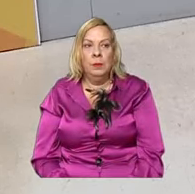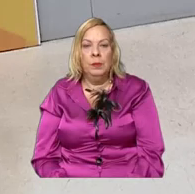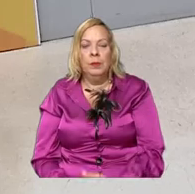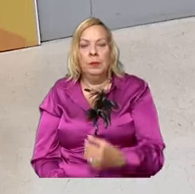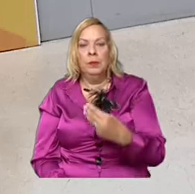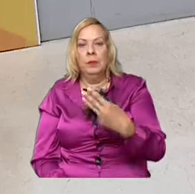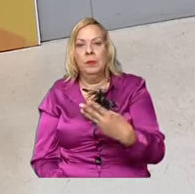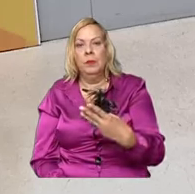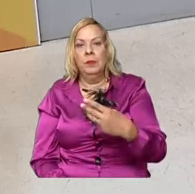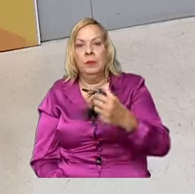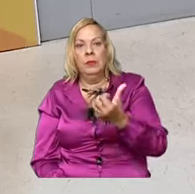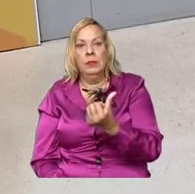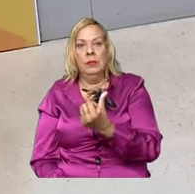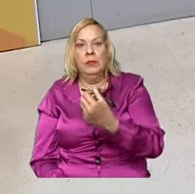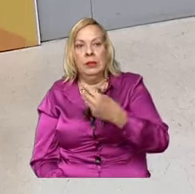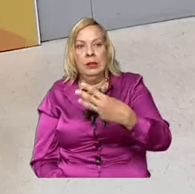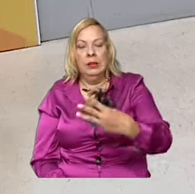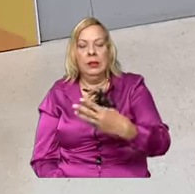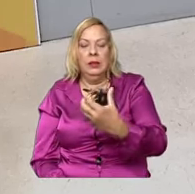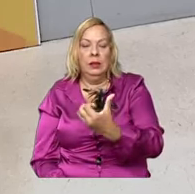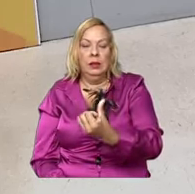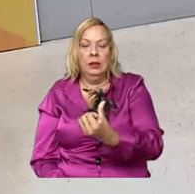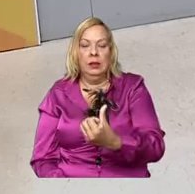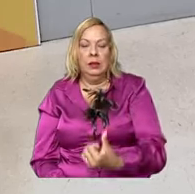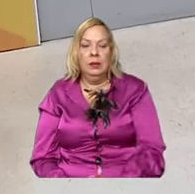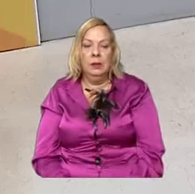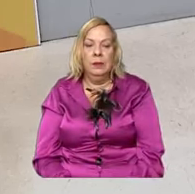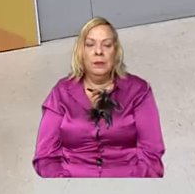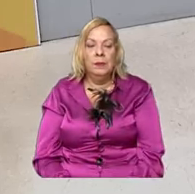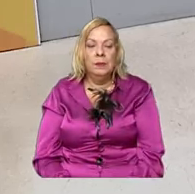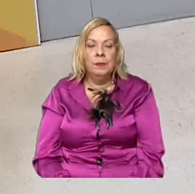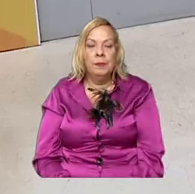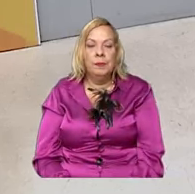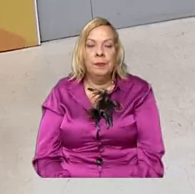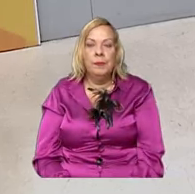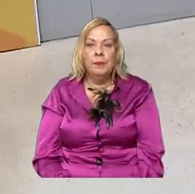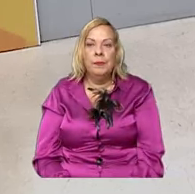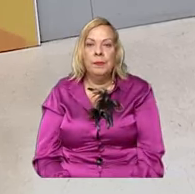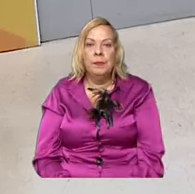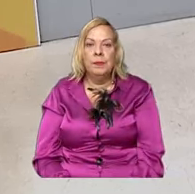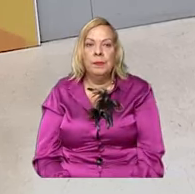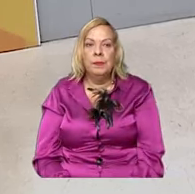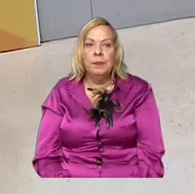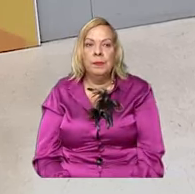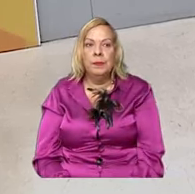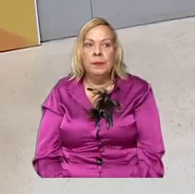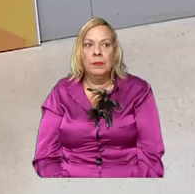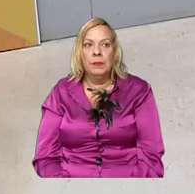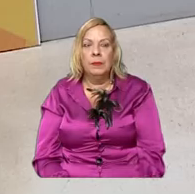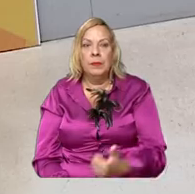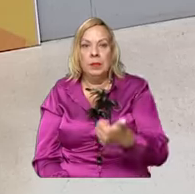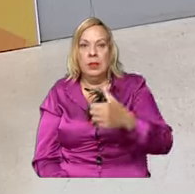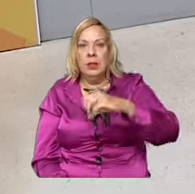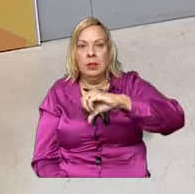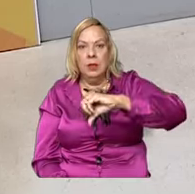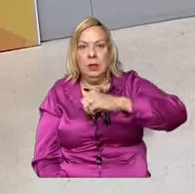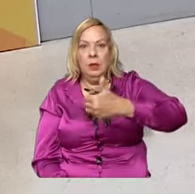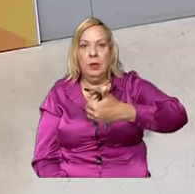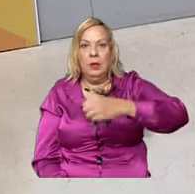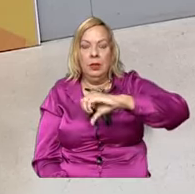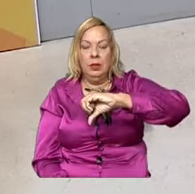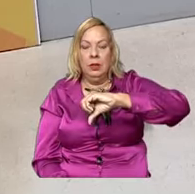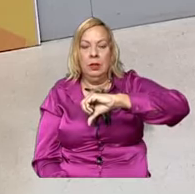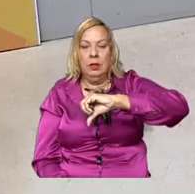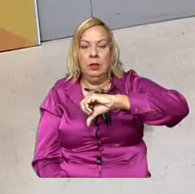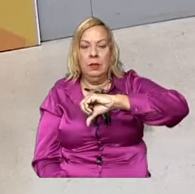Número 36 agora. 36, 36, e agora a bolinha de número 19, marque aí,